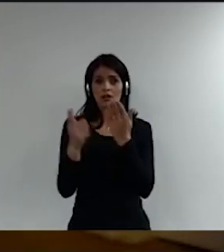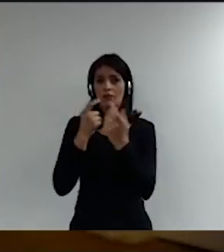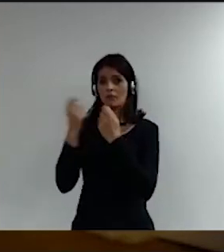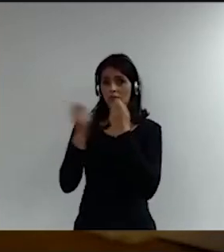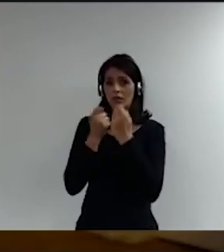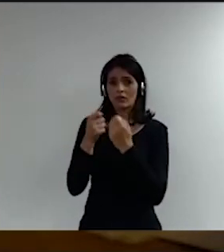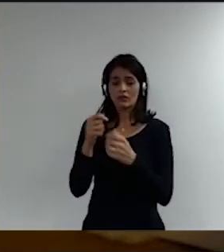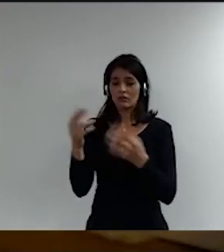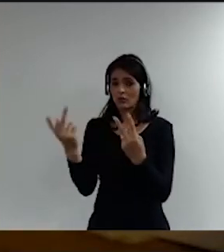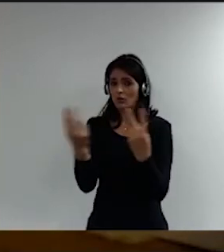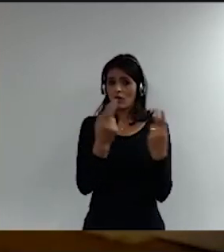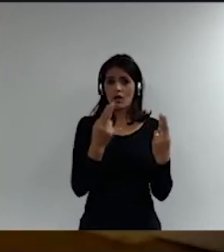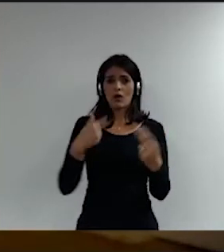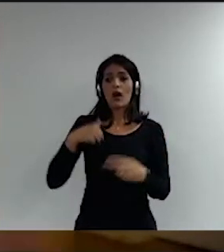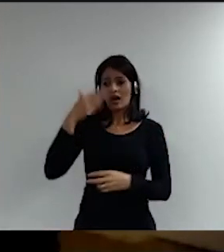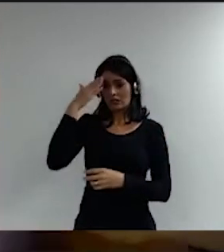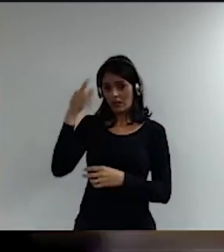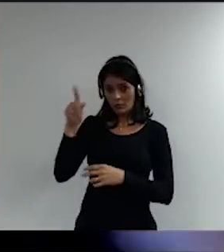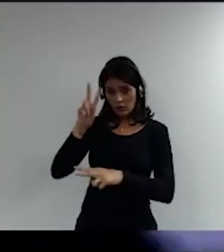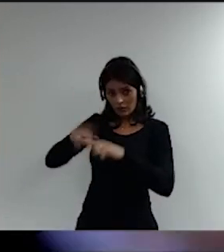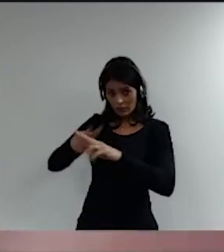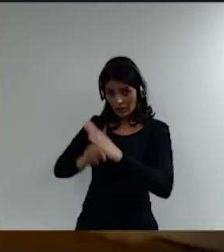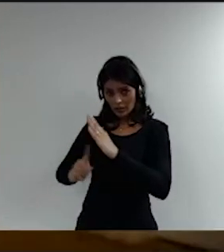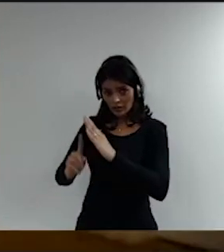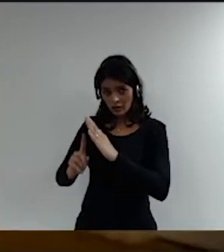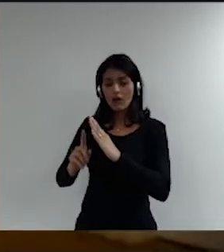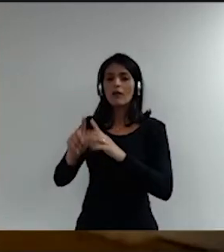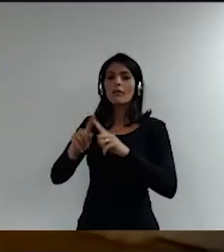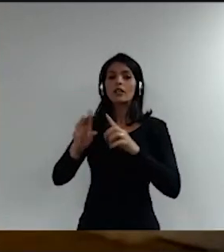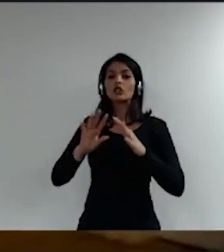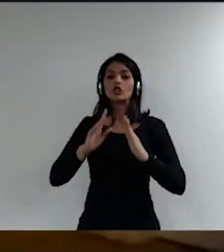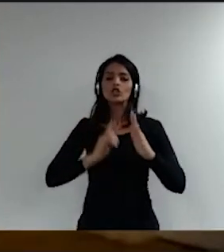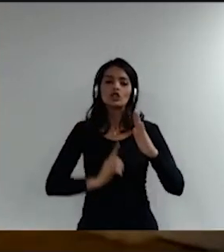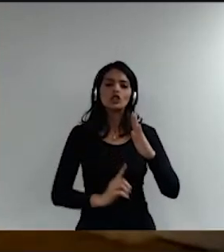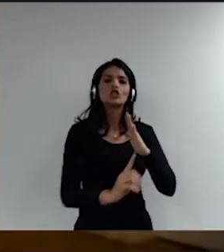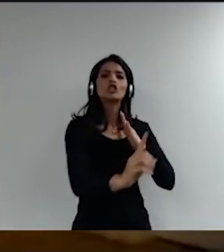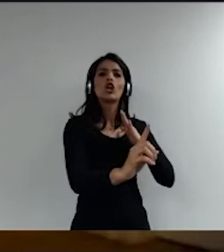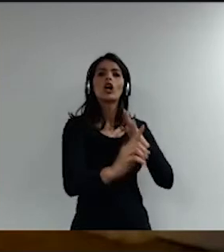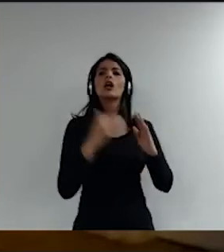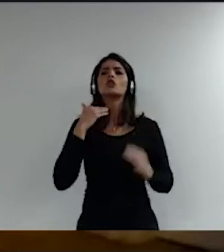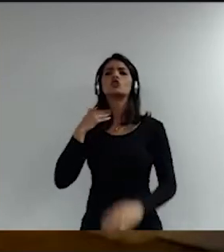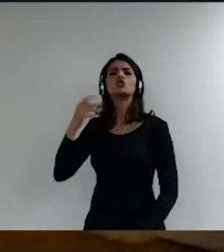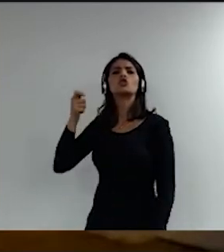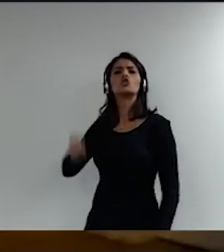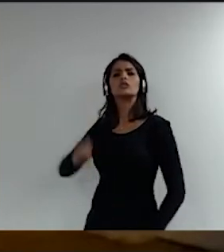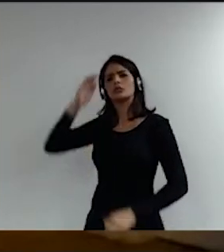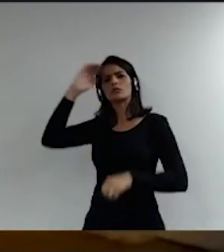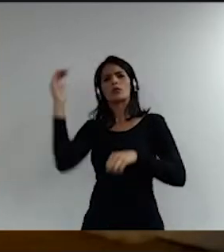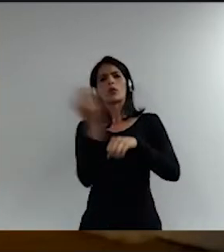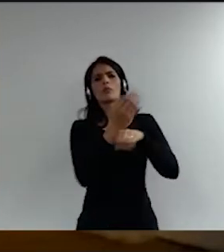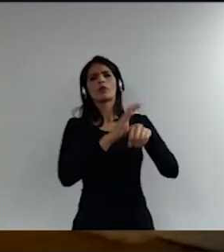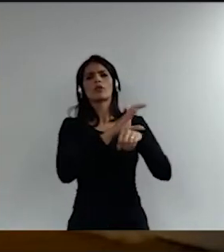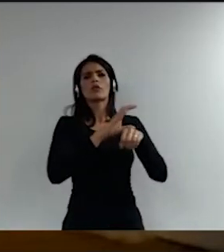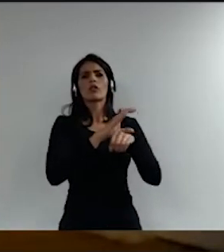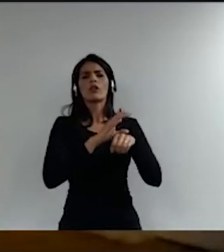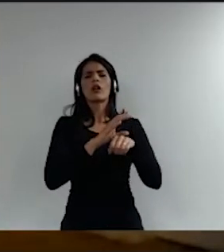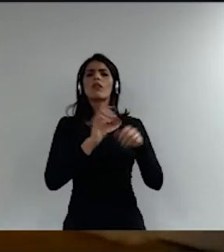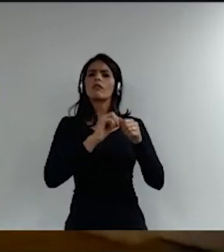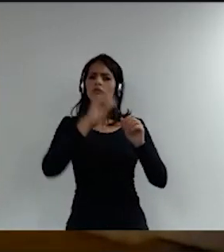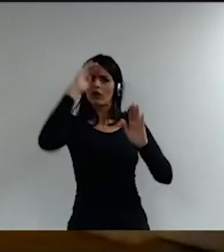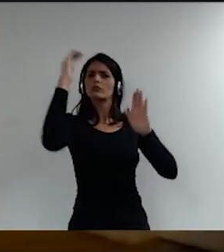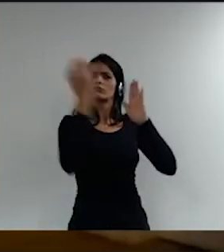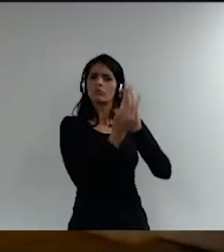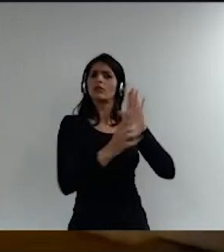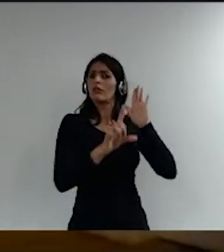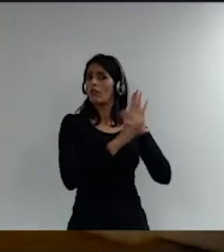por que o cidadão está preso, mas se soltou, o juiz que solta, o juiz que cumpre a Constituição, o juiz que aplica a